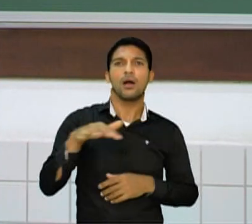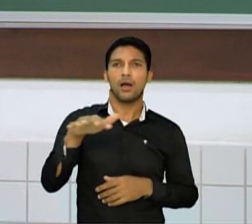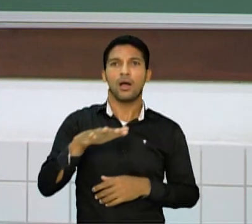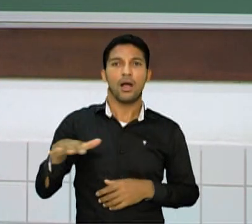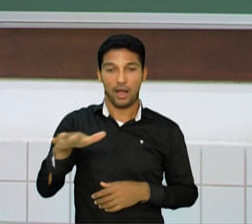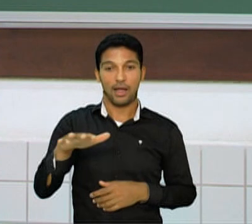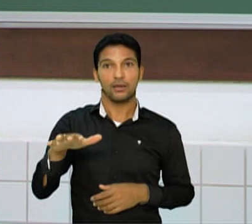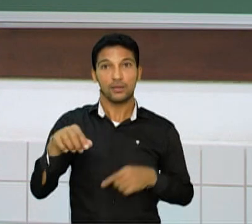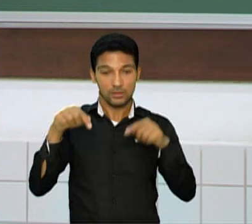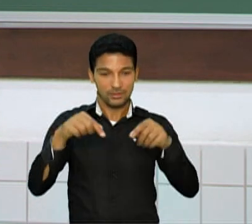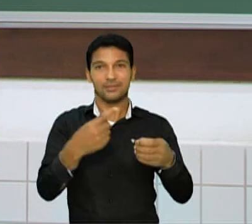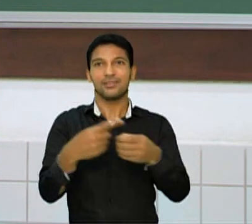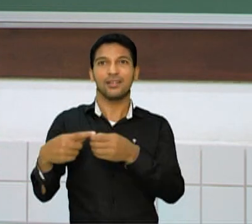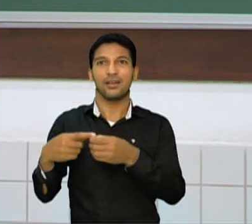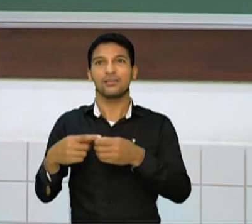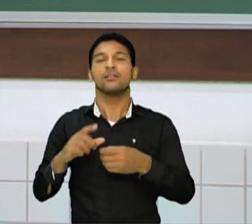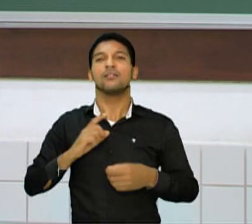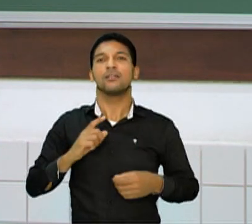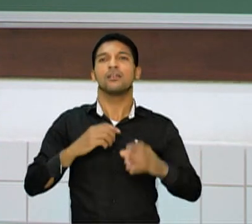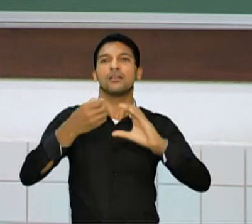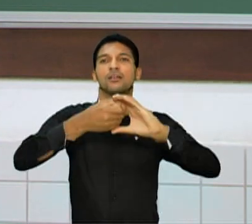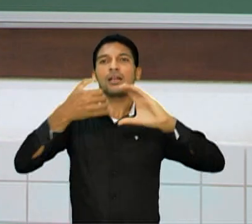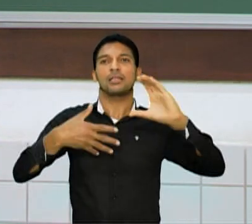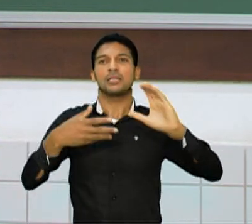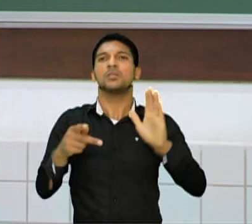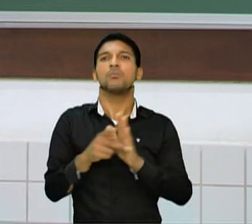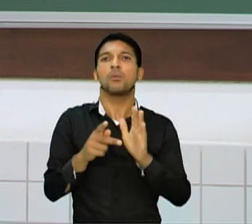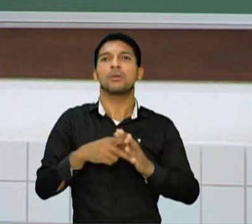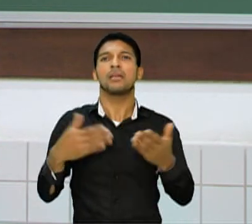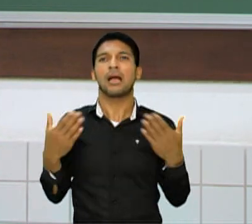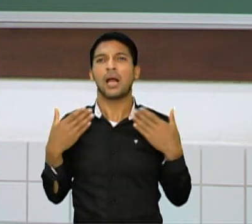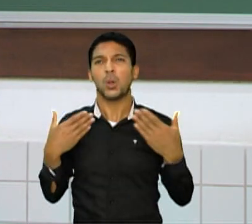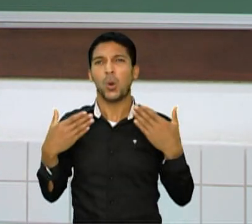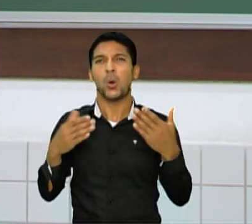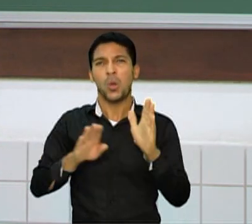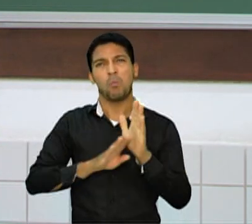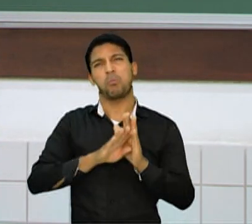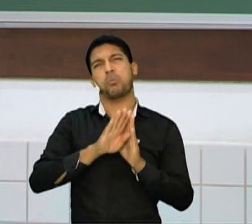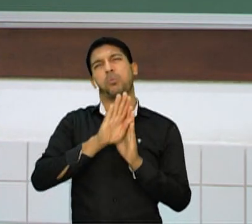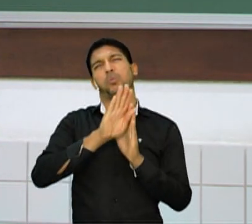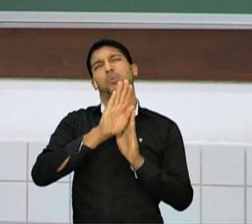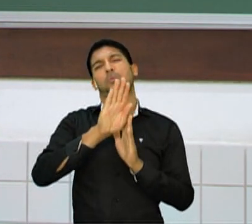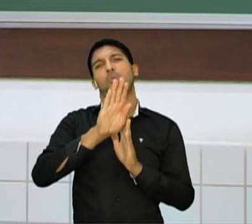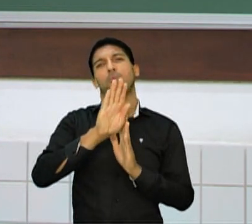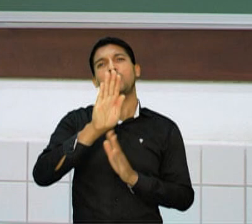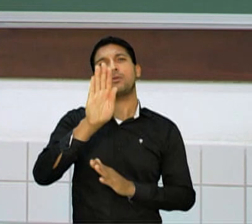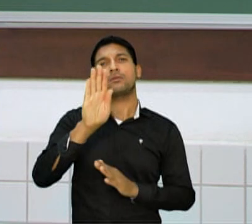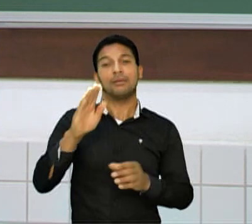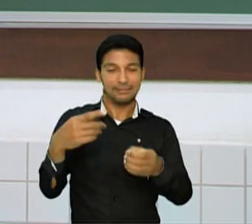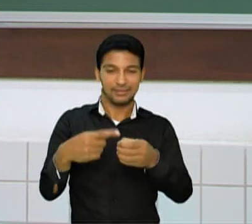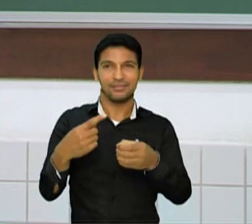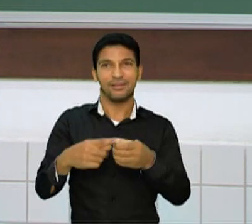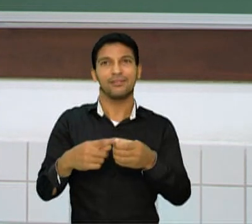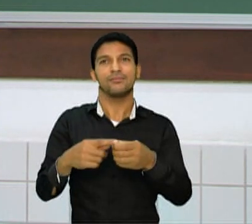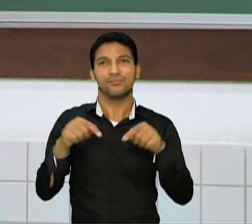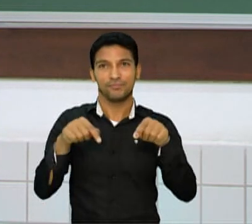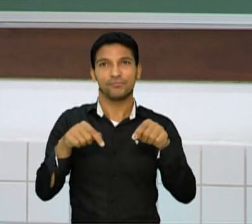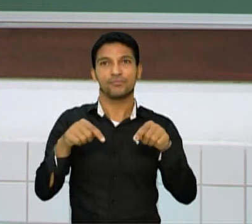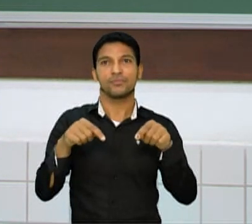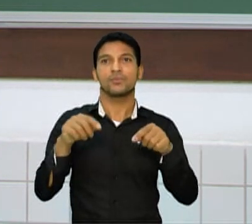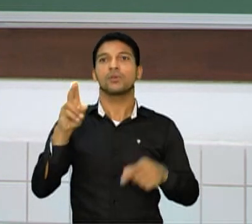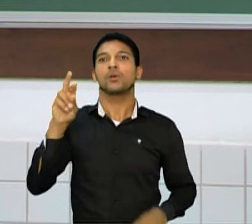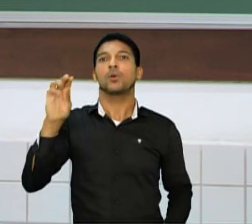algumas características, potencializam o aumento da temperatura local. Dentro do centro urbano, nós temos